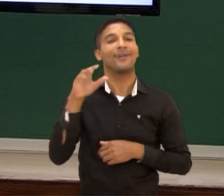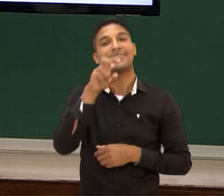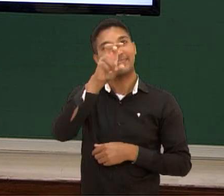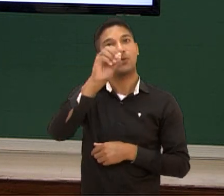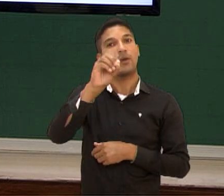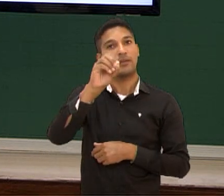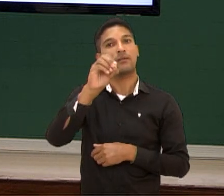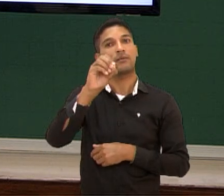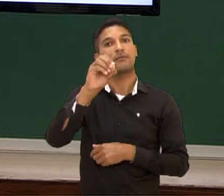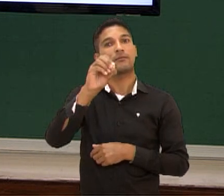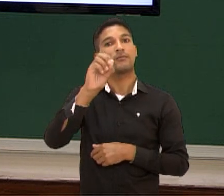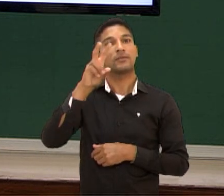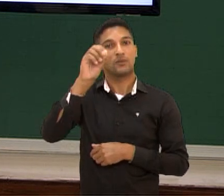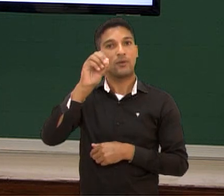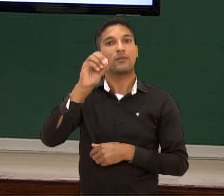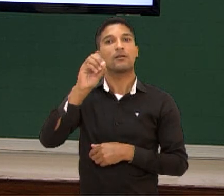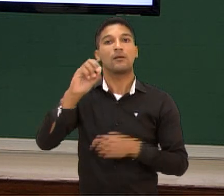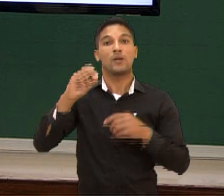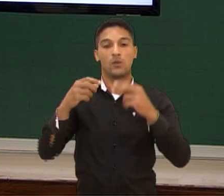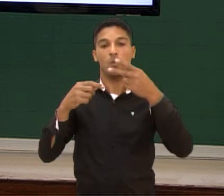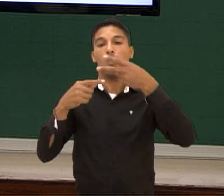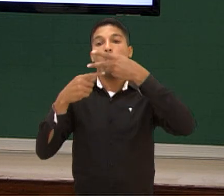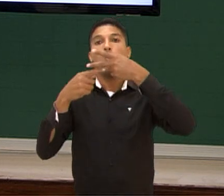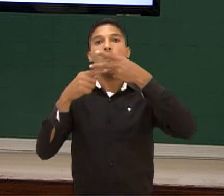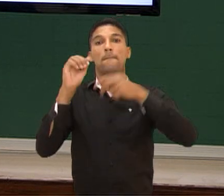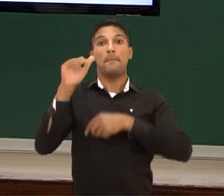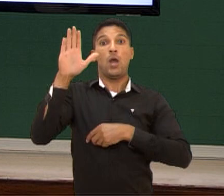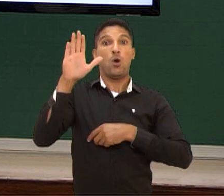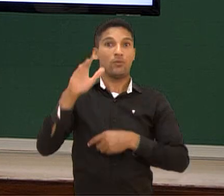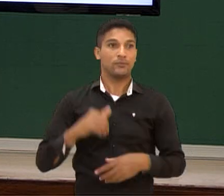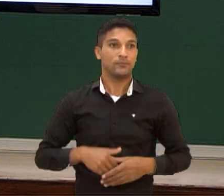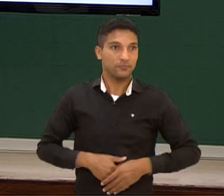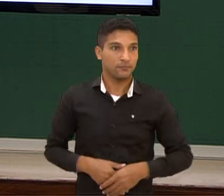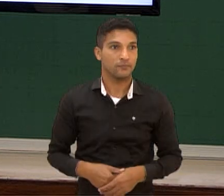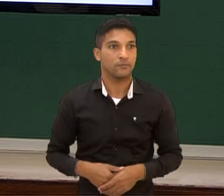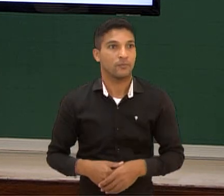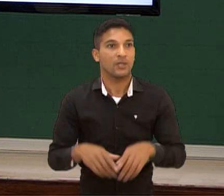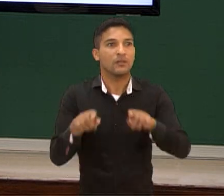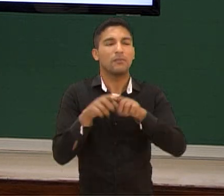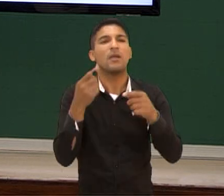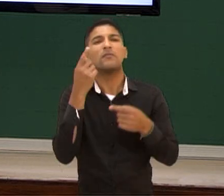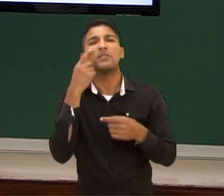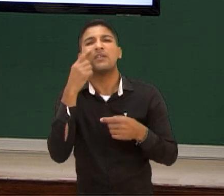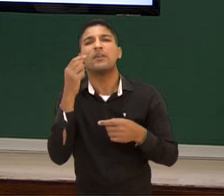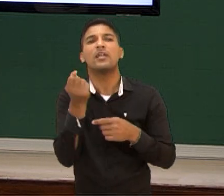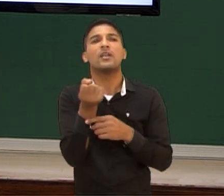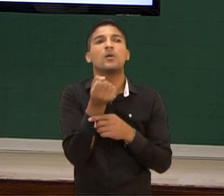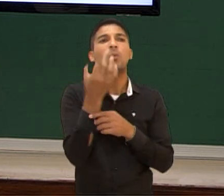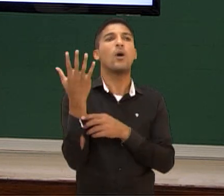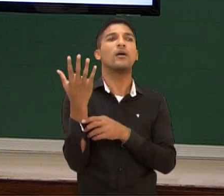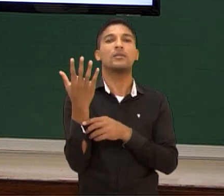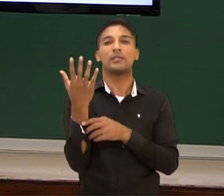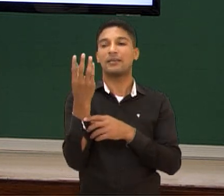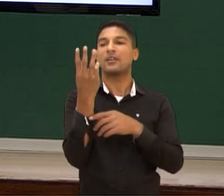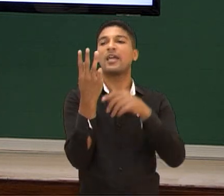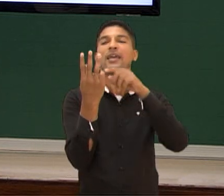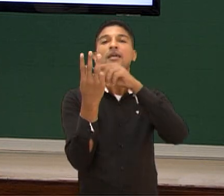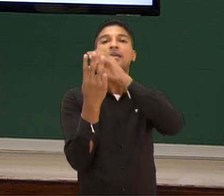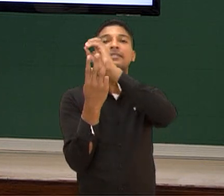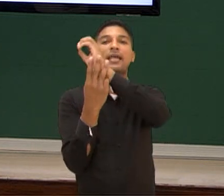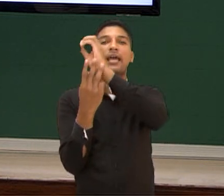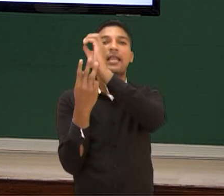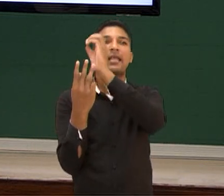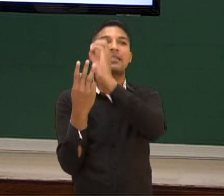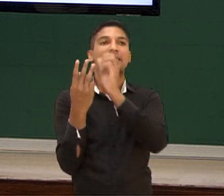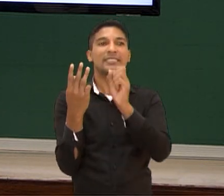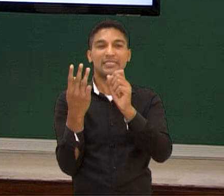forma também é o quê? Quanto mais casas eu vou tendo aqui, dependendo da minha posição do meu número, como aqui eu analiso 5, ele tende a ser menor.